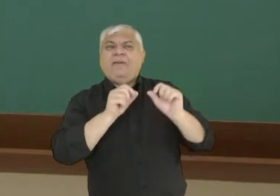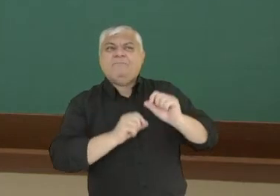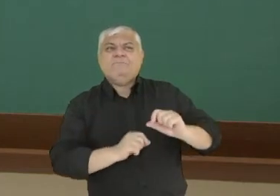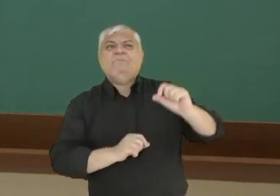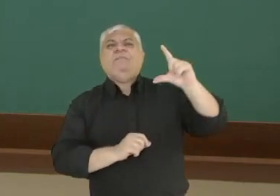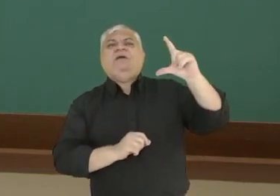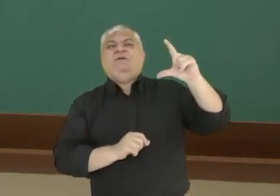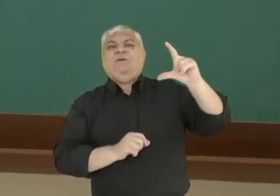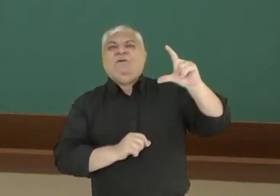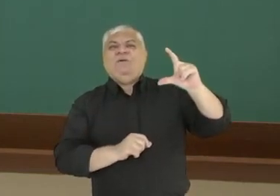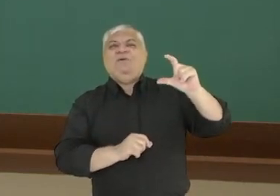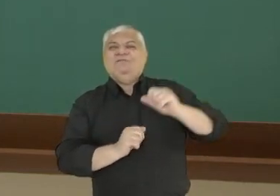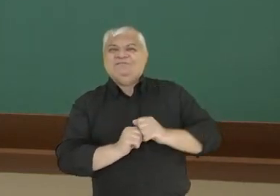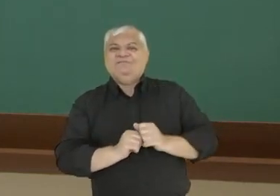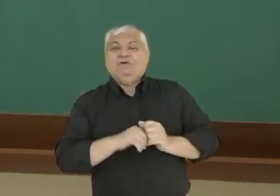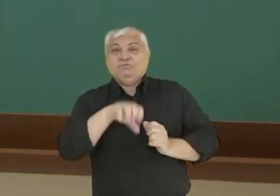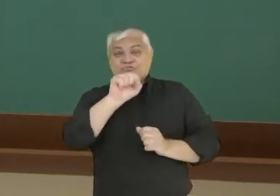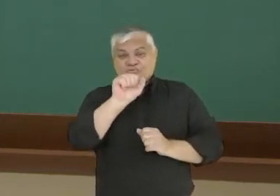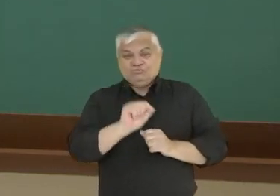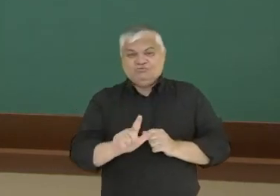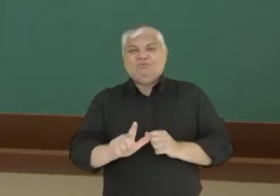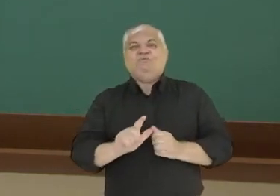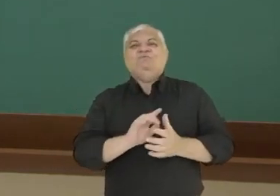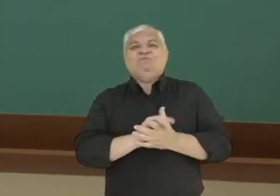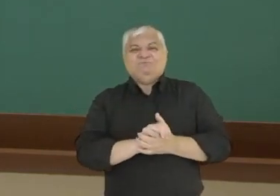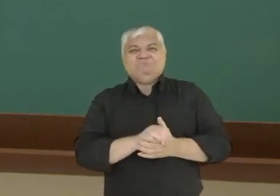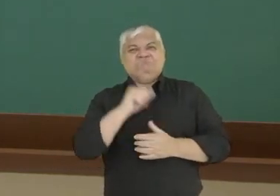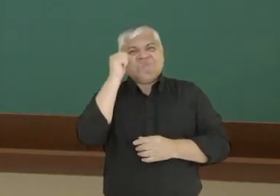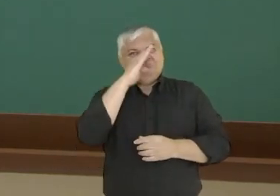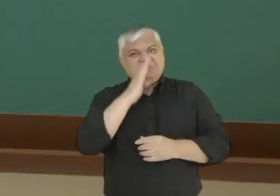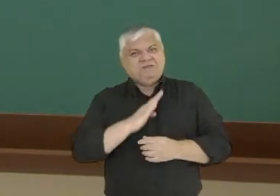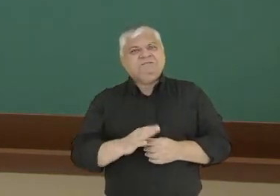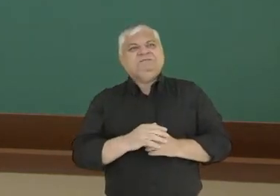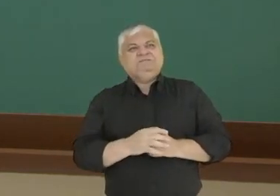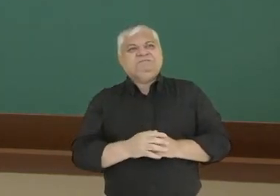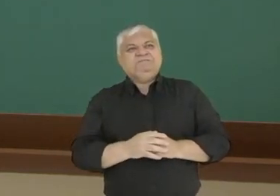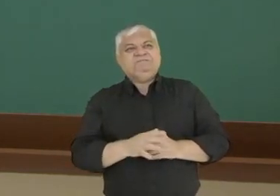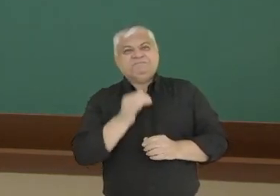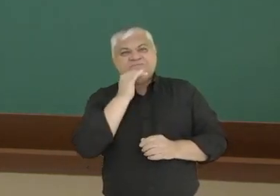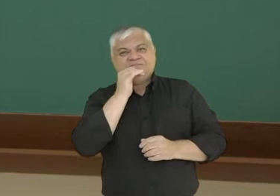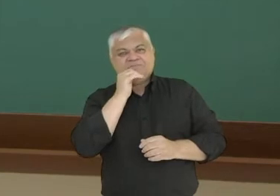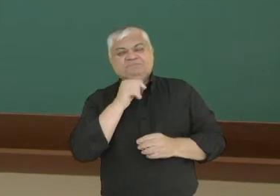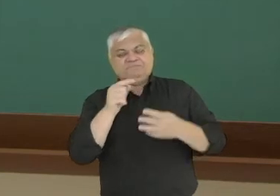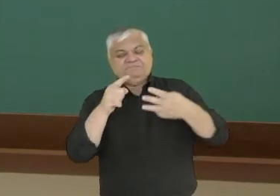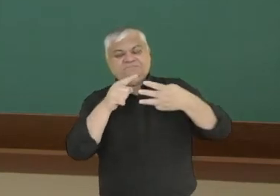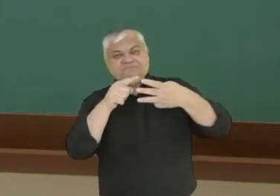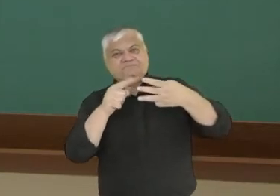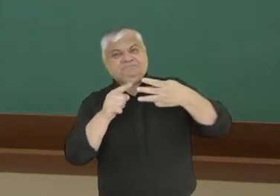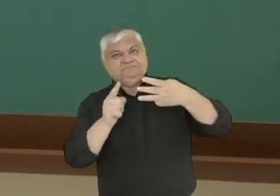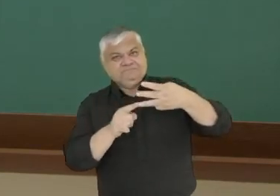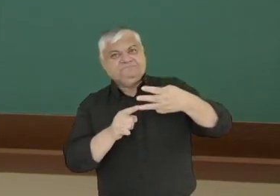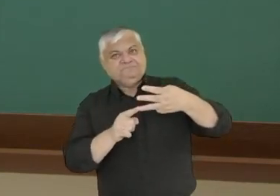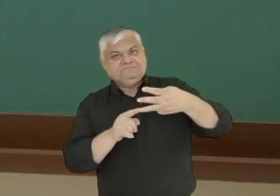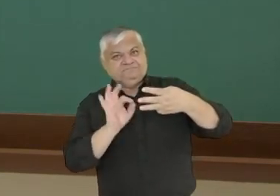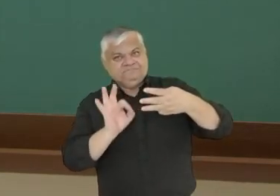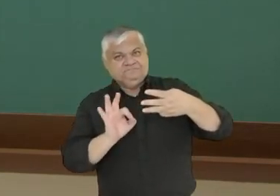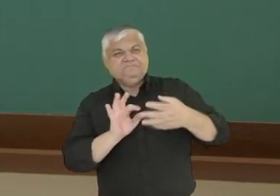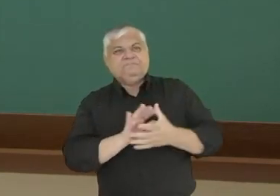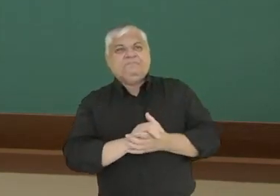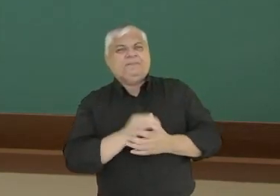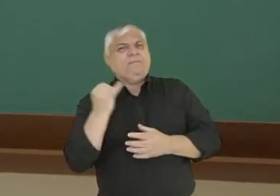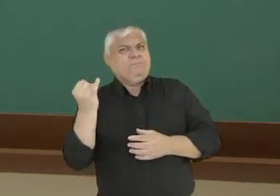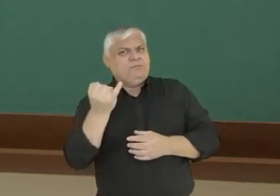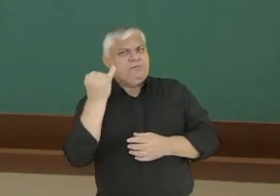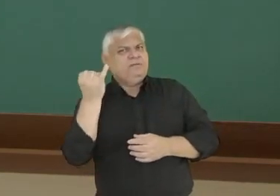bem maior na porção sul do território brasileiro considerando as três regiões boa parte delas né